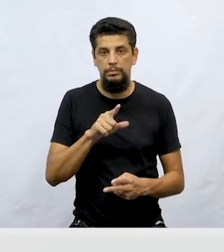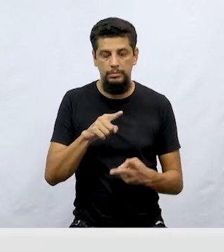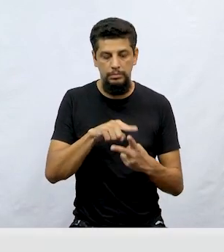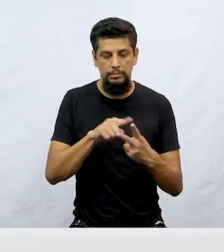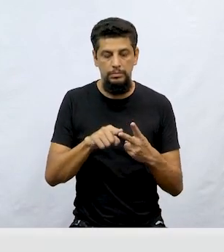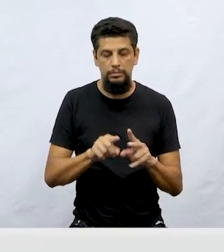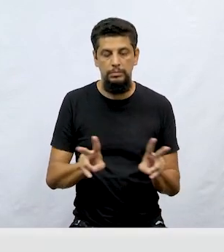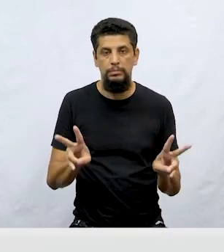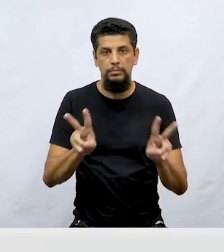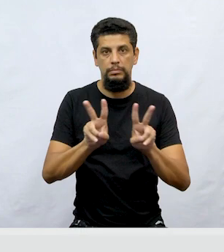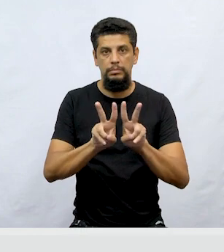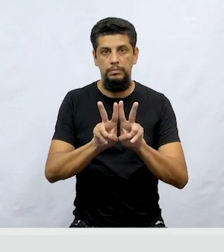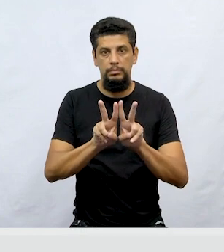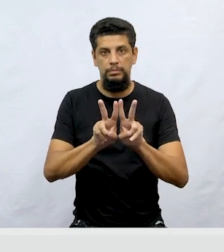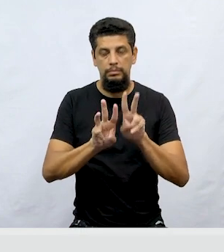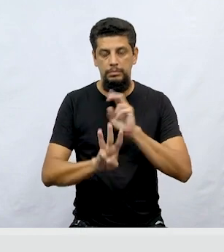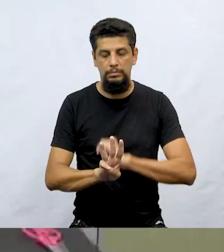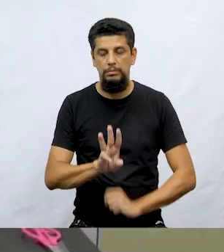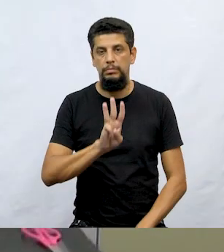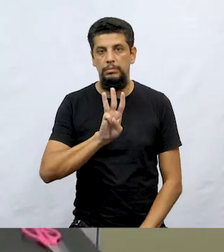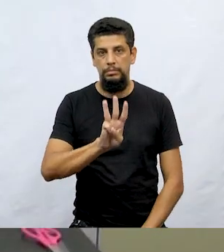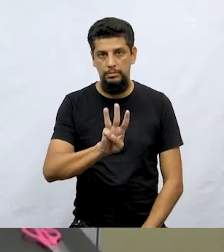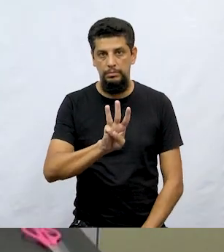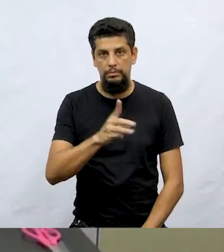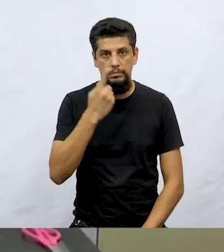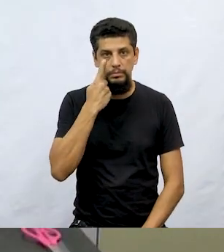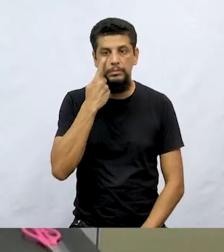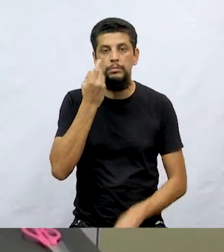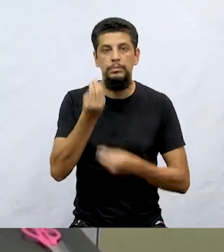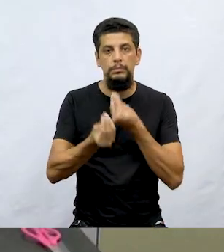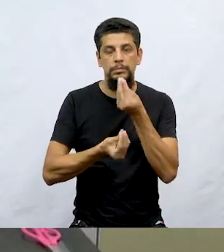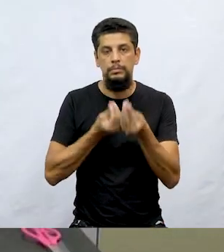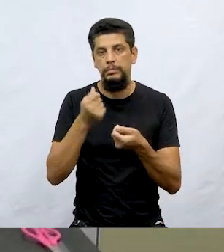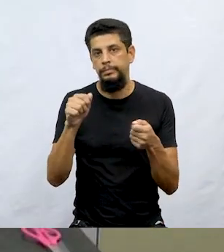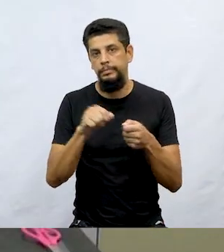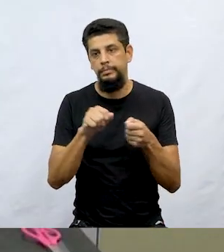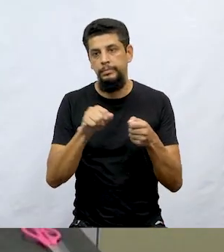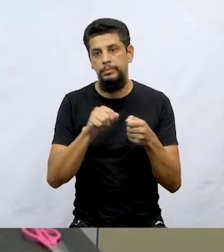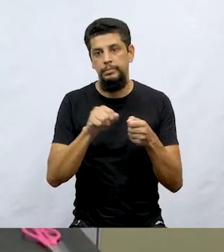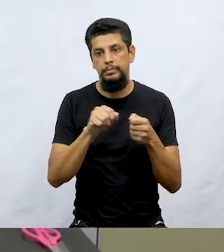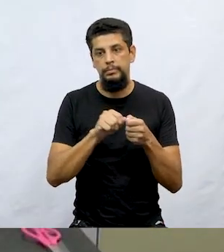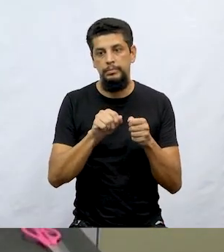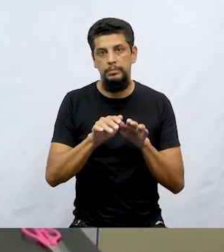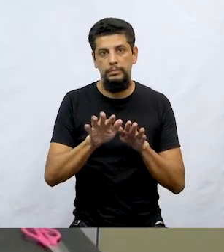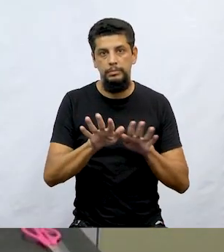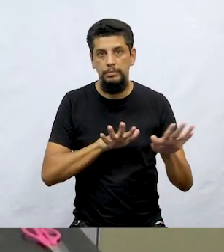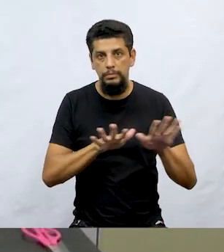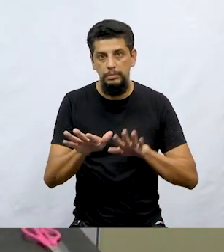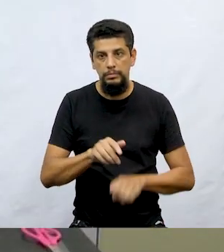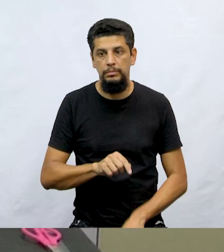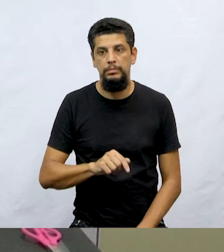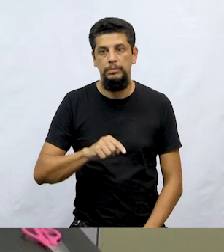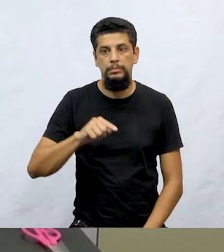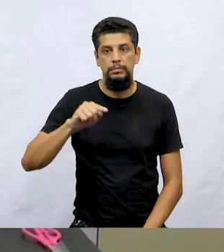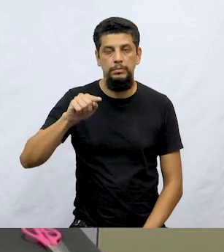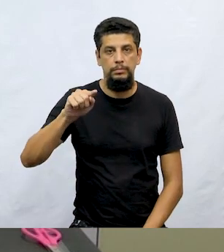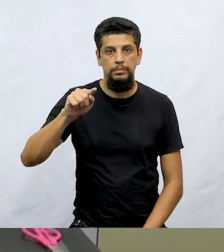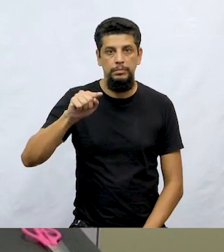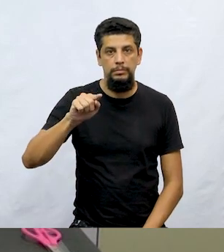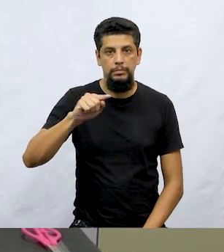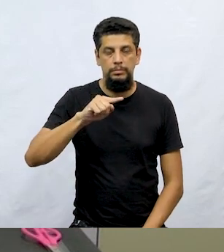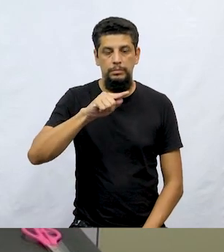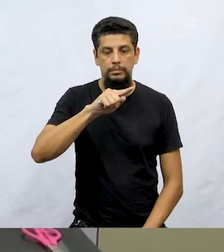juntos, né, isso, professora? Isso mesmo. Parece junção, assim, né? Então vamos ver como é que faz o traçado? Vamos lá.